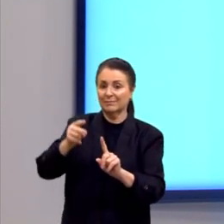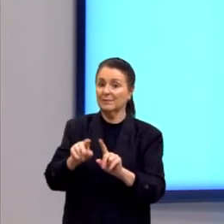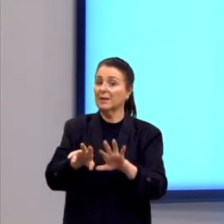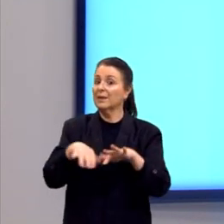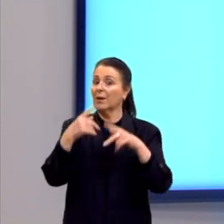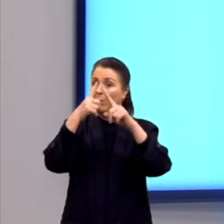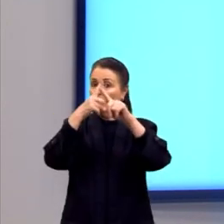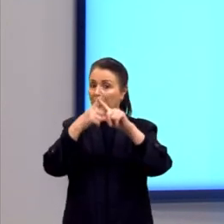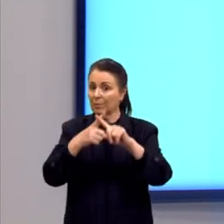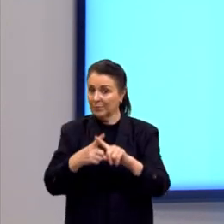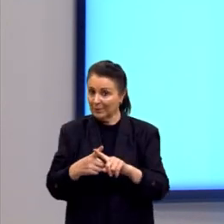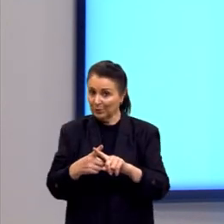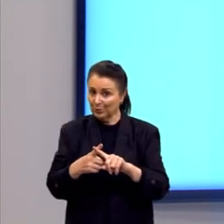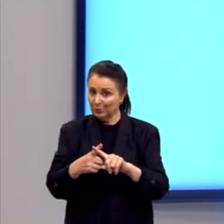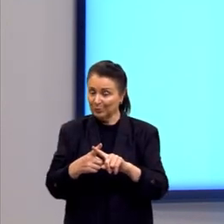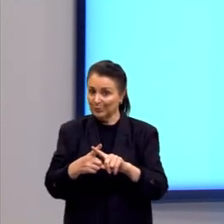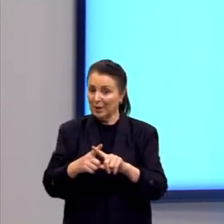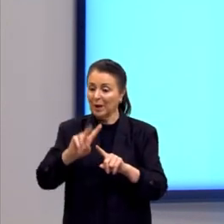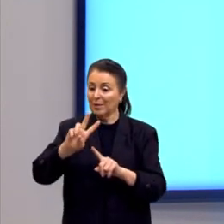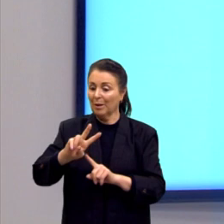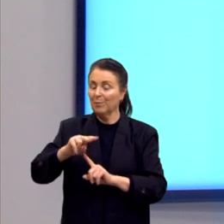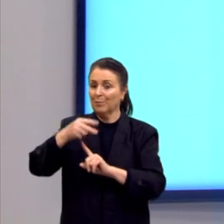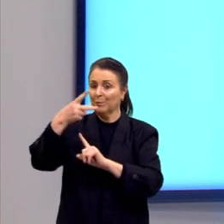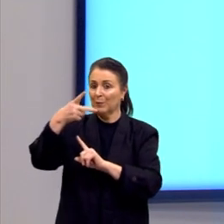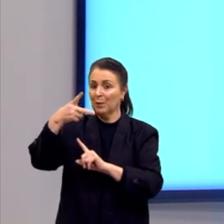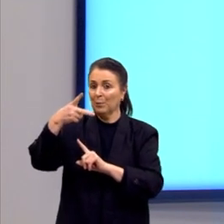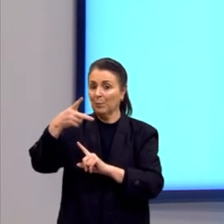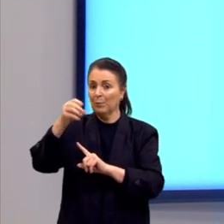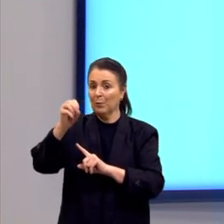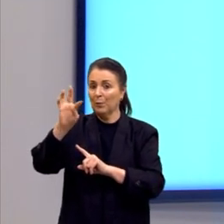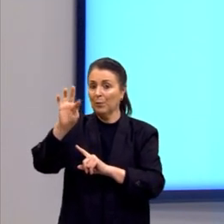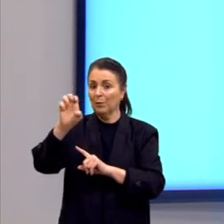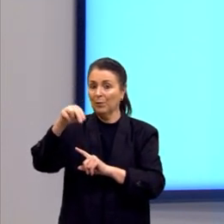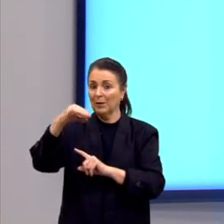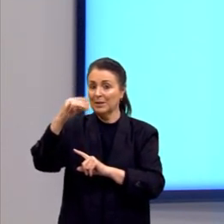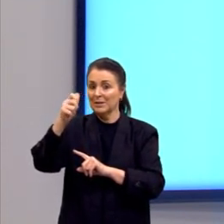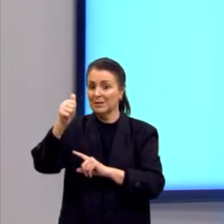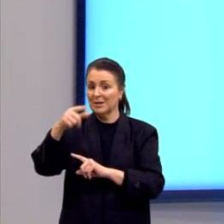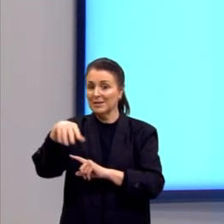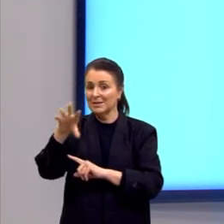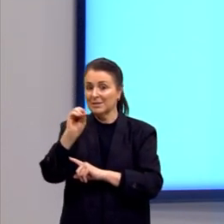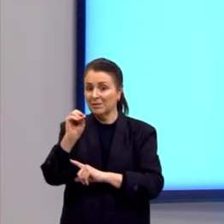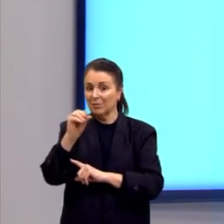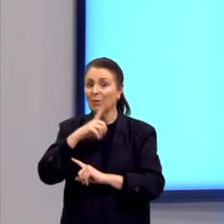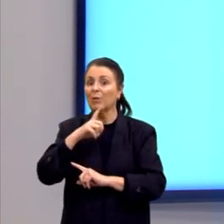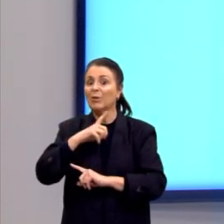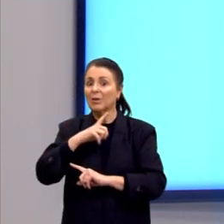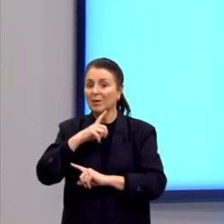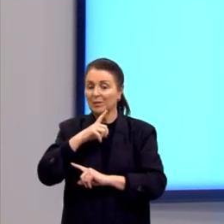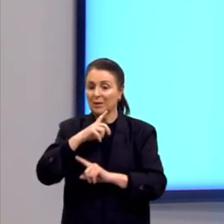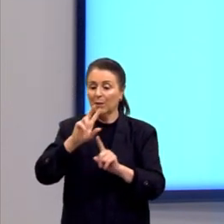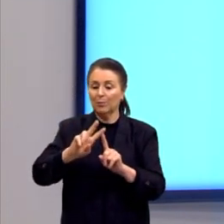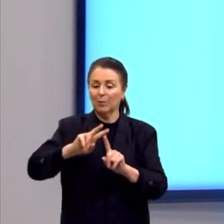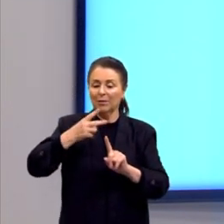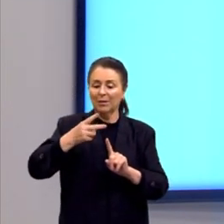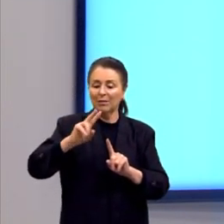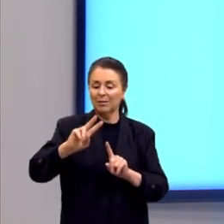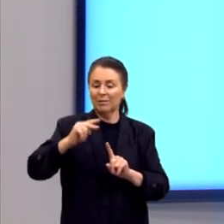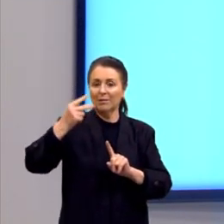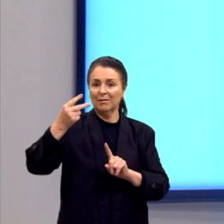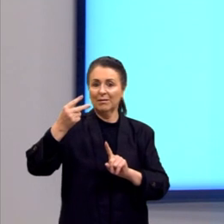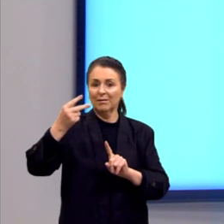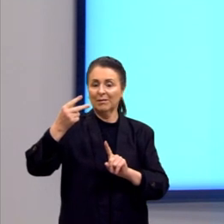a propriedade lá das potências são né propriedade das potências quando nós temos potência de potência